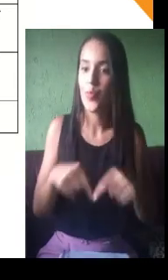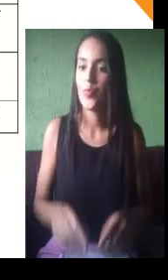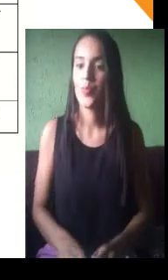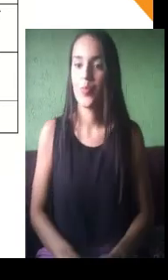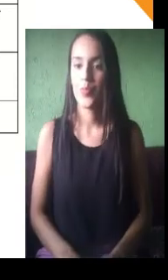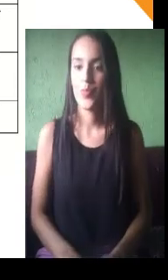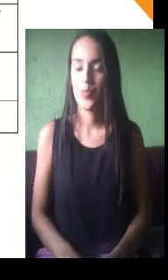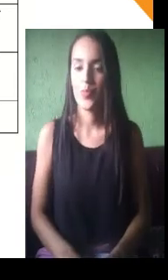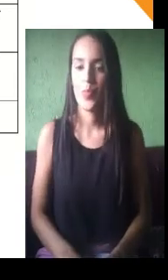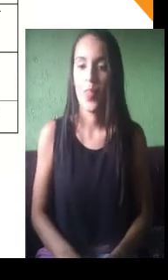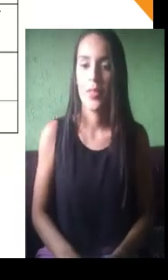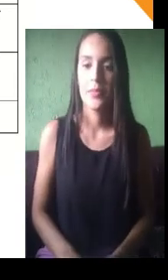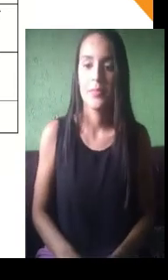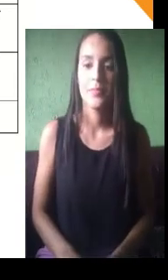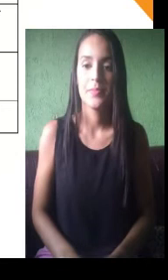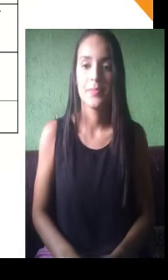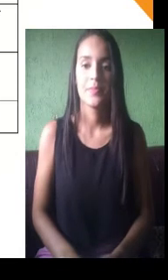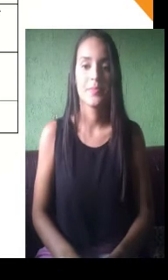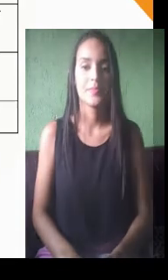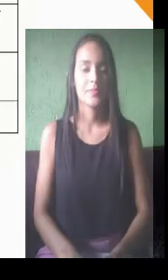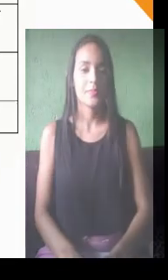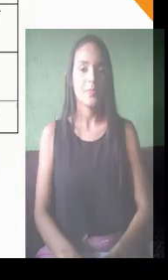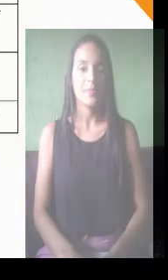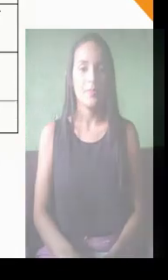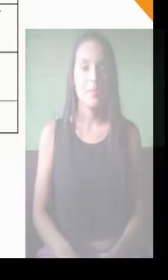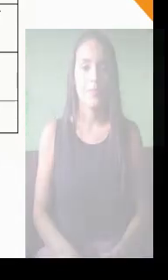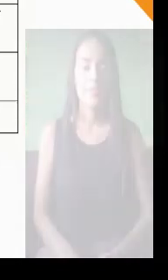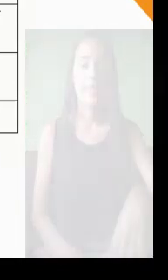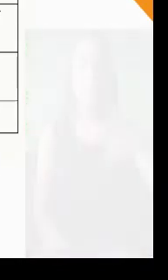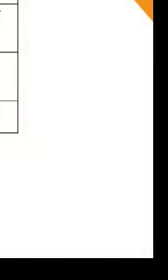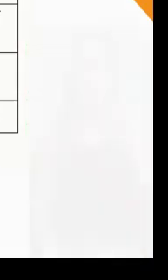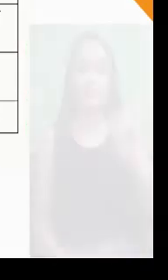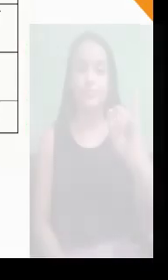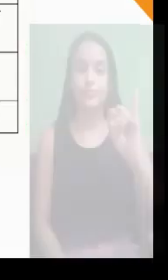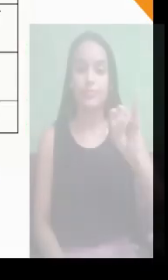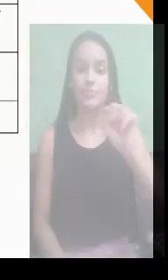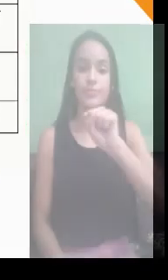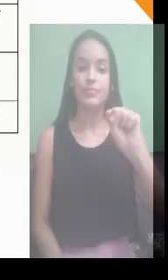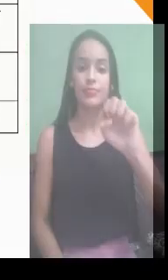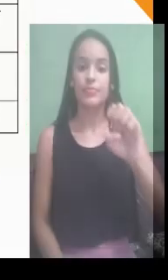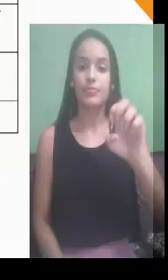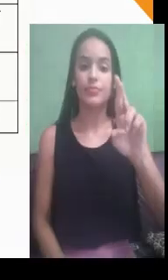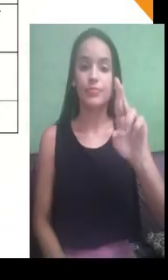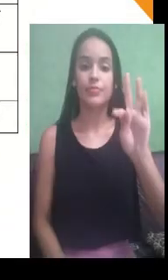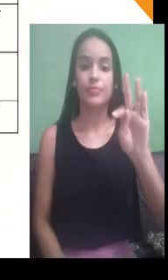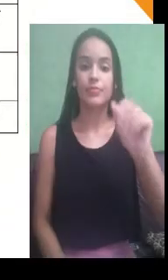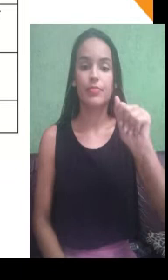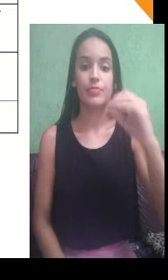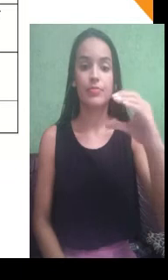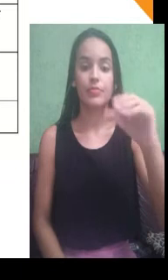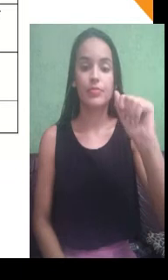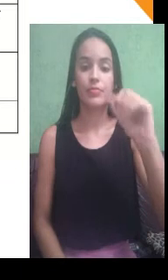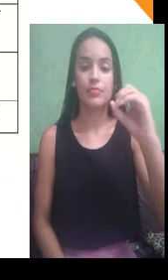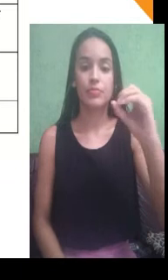apresentar características, o de um ser, de um objeto, de um lugar. O apartamento não é grande, mas tem